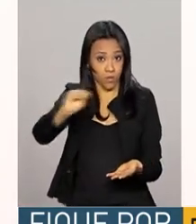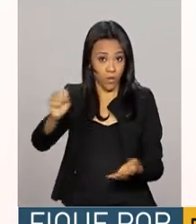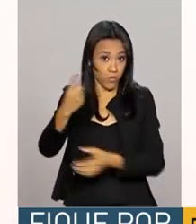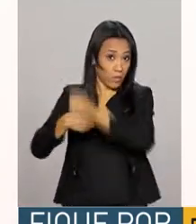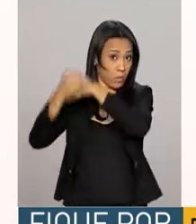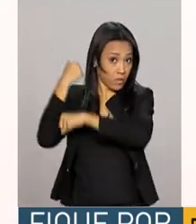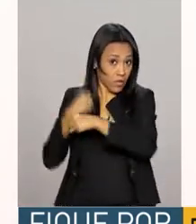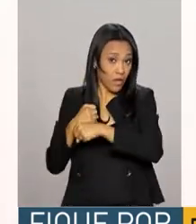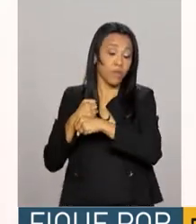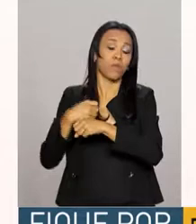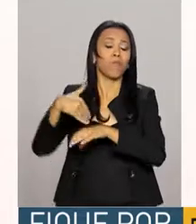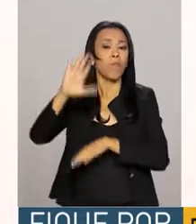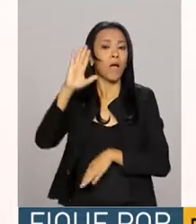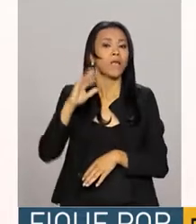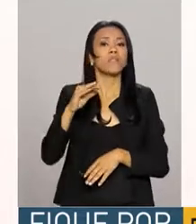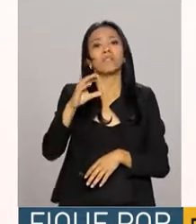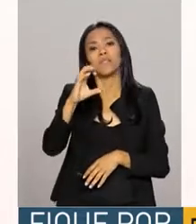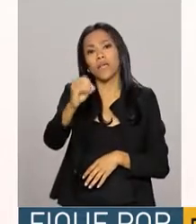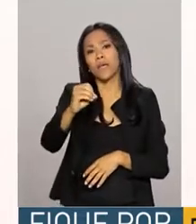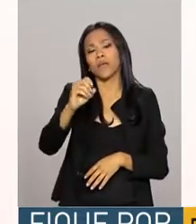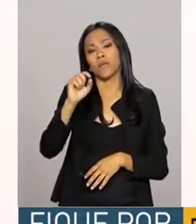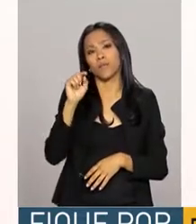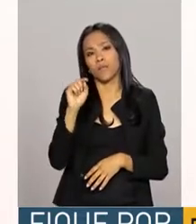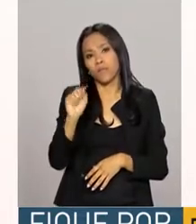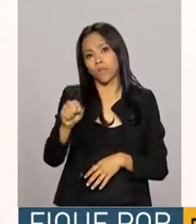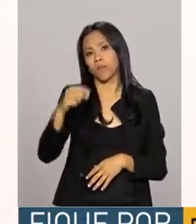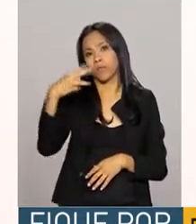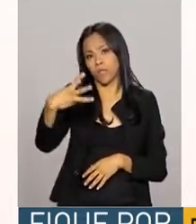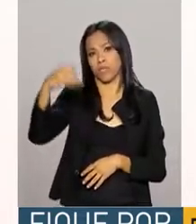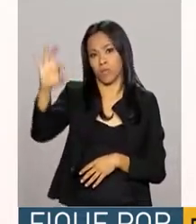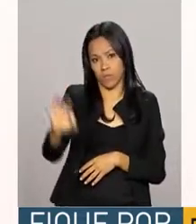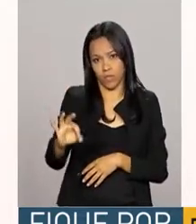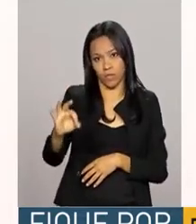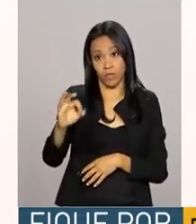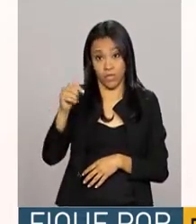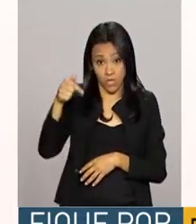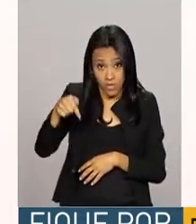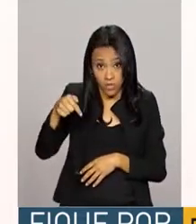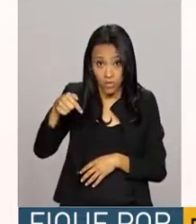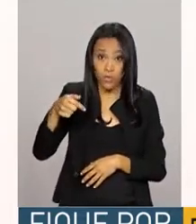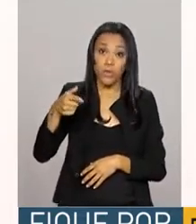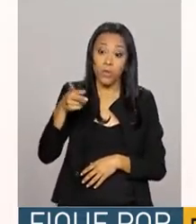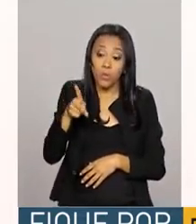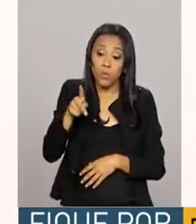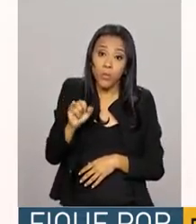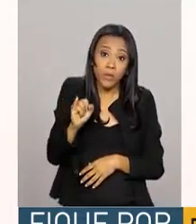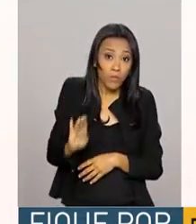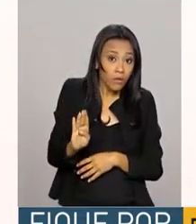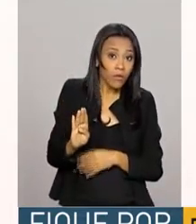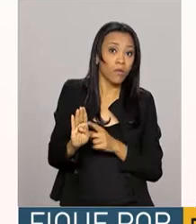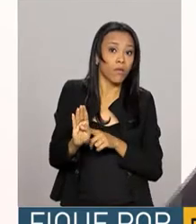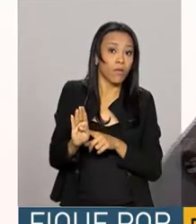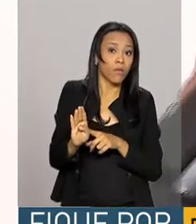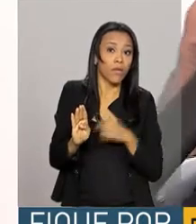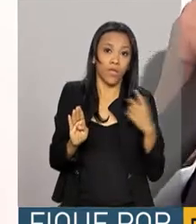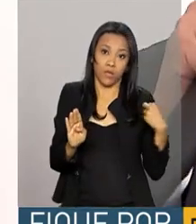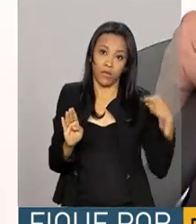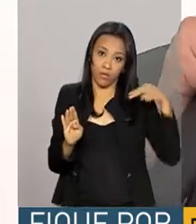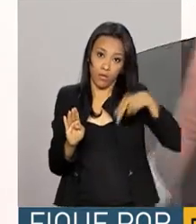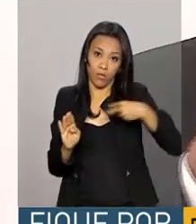foi de +0 3% ea tendência é que o pib o meirelles fez uma demonstração